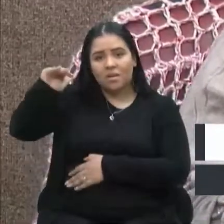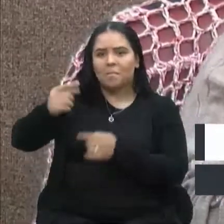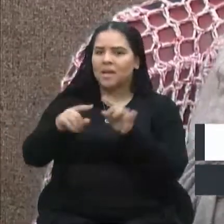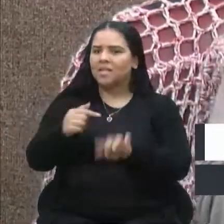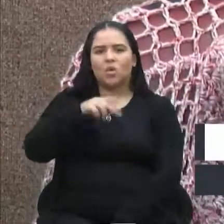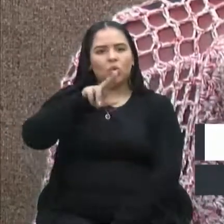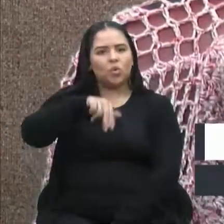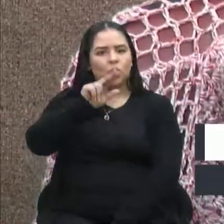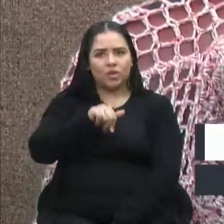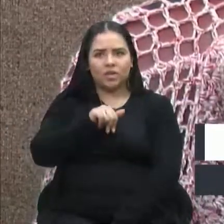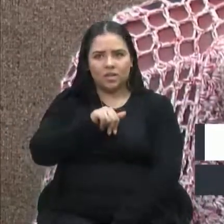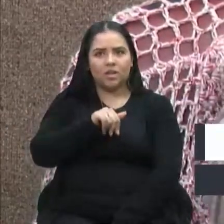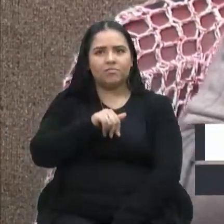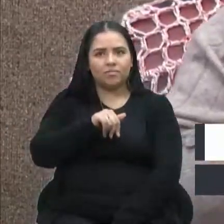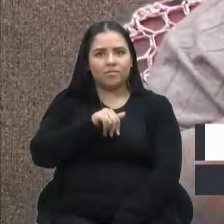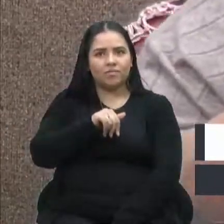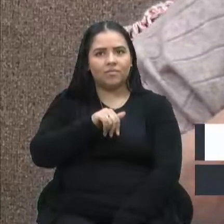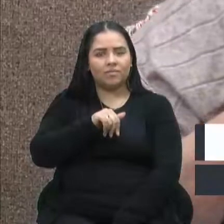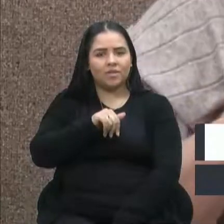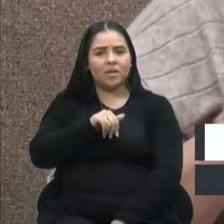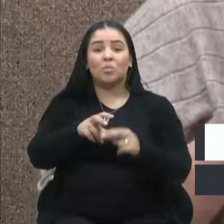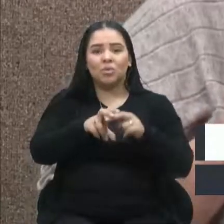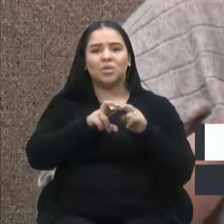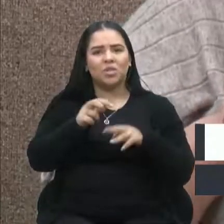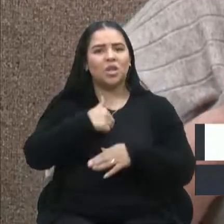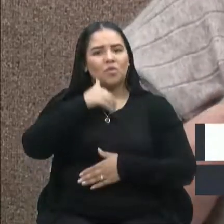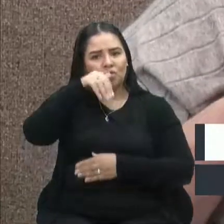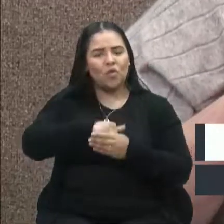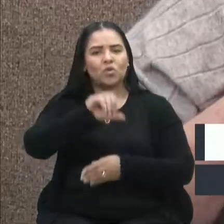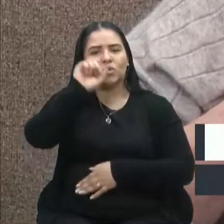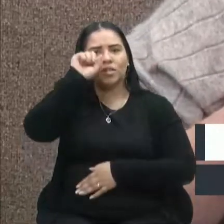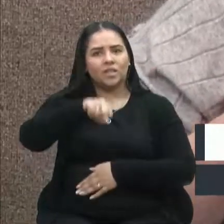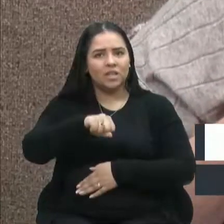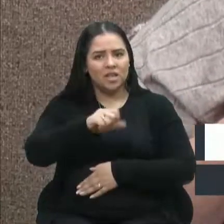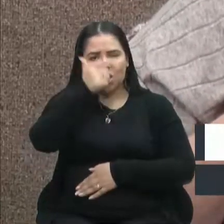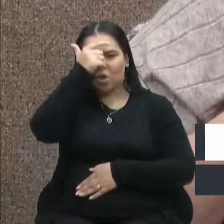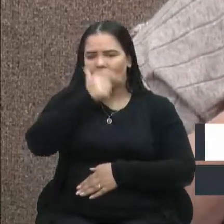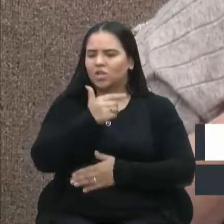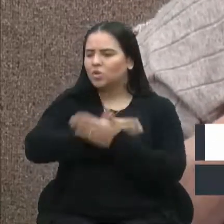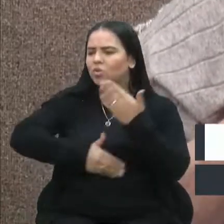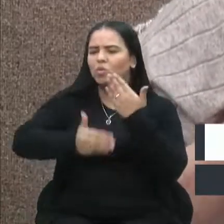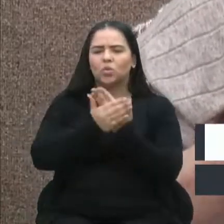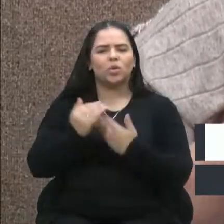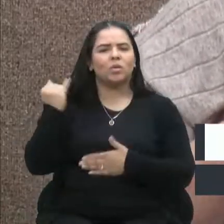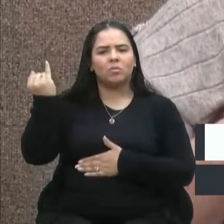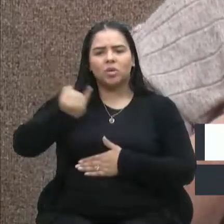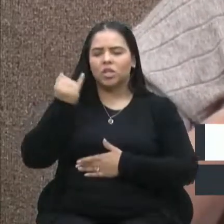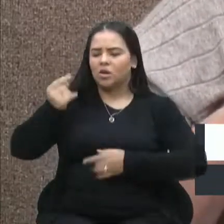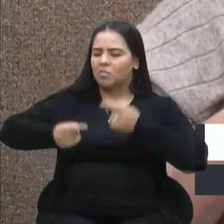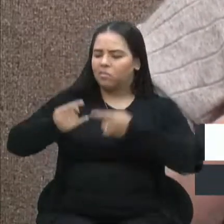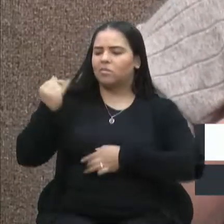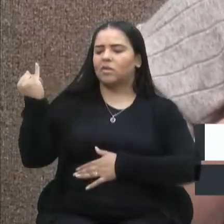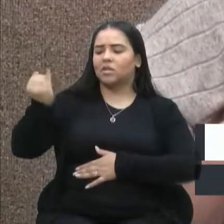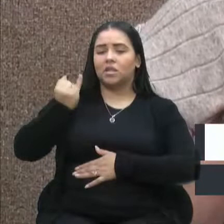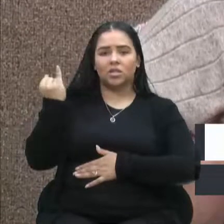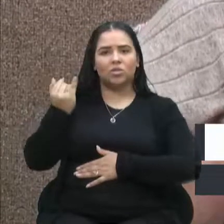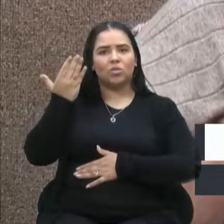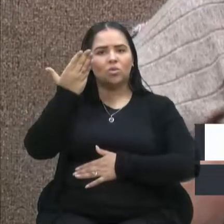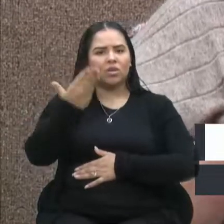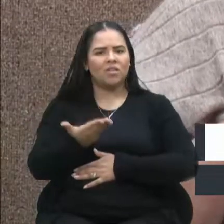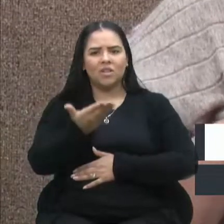racista e nem machista. Por isso eu voto favorável, eu acho que tudo é válido, o debate é válido, o que a senhora